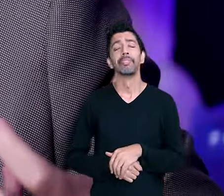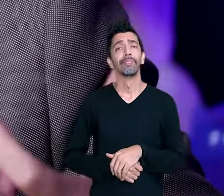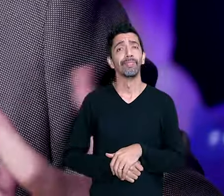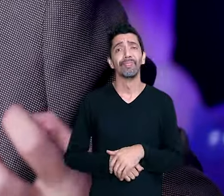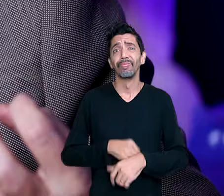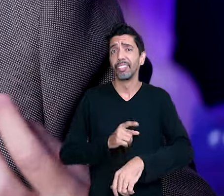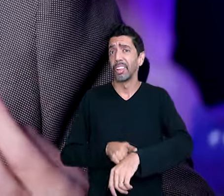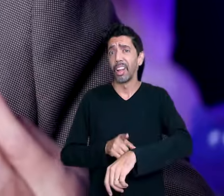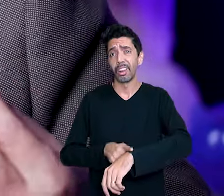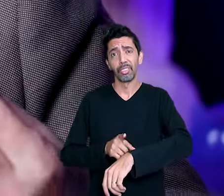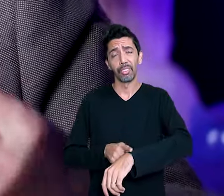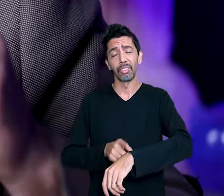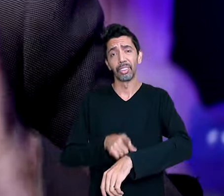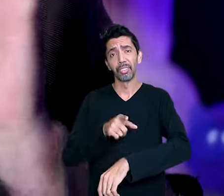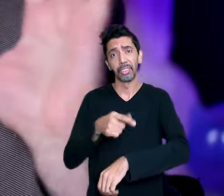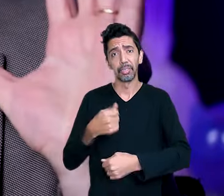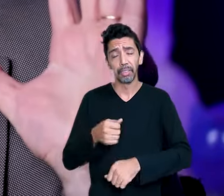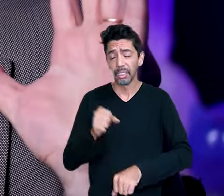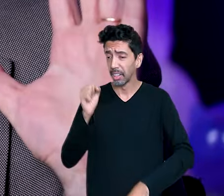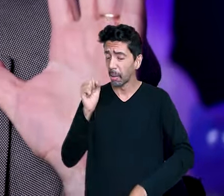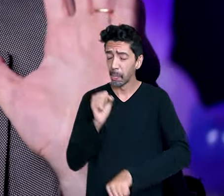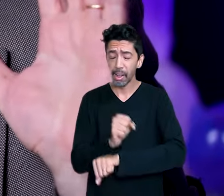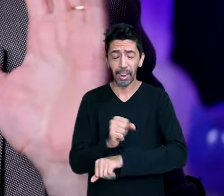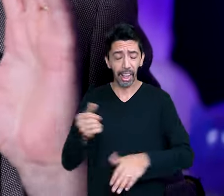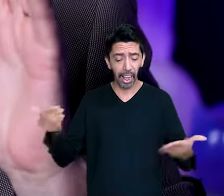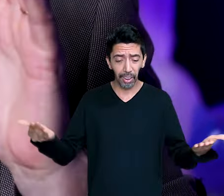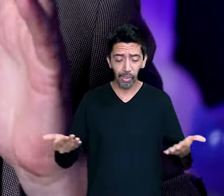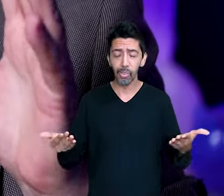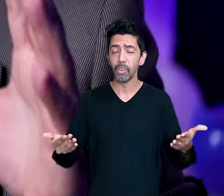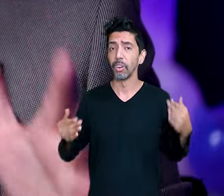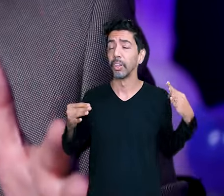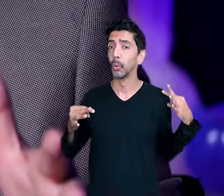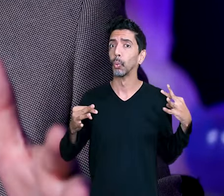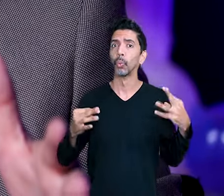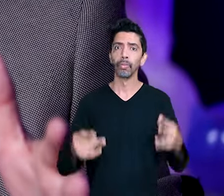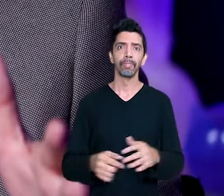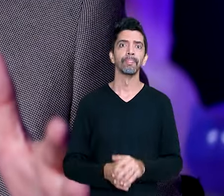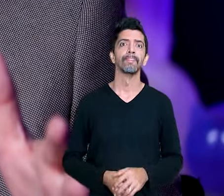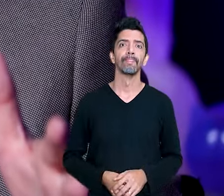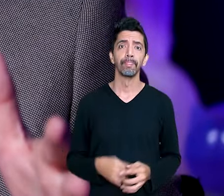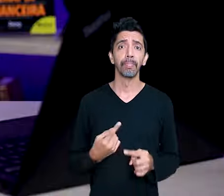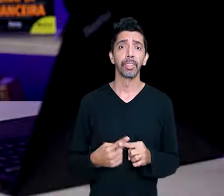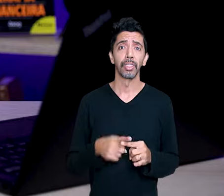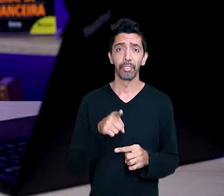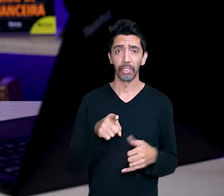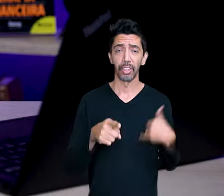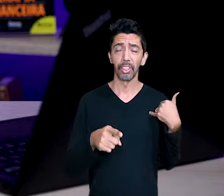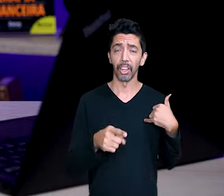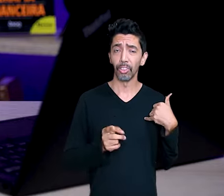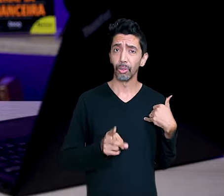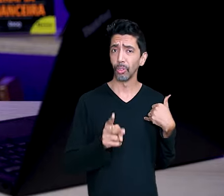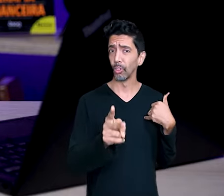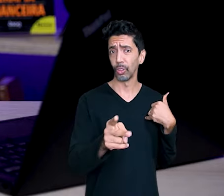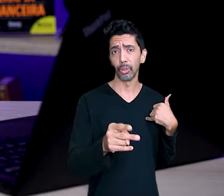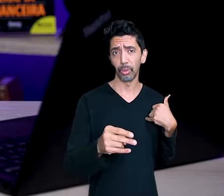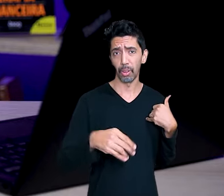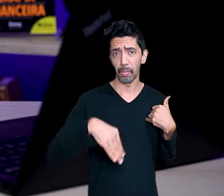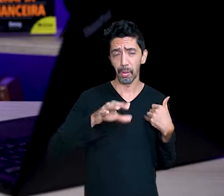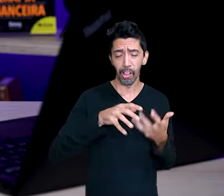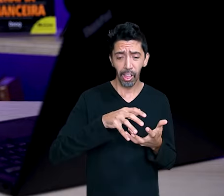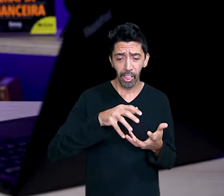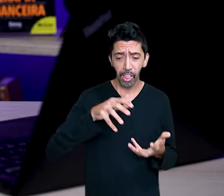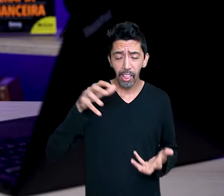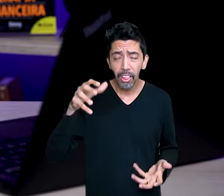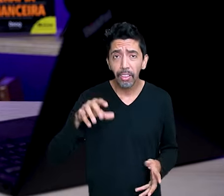na hora de você realmente parar tudo, porque você vai ter mais idade. Tendo mais idade, você tem